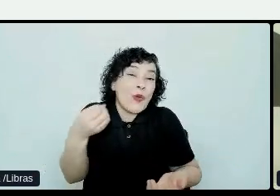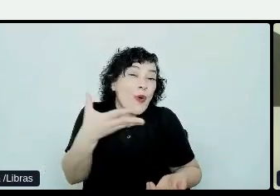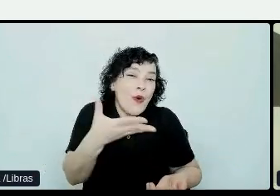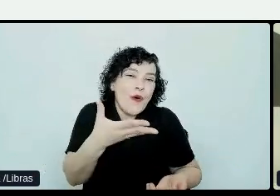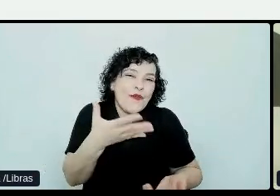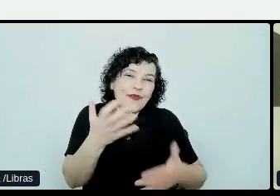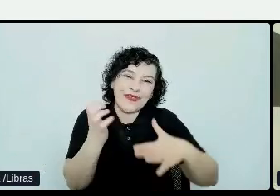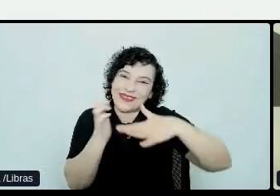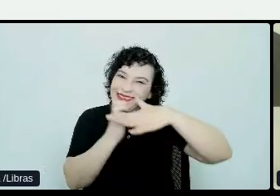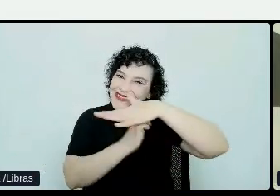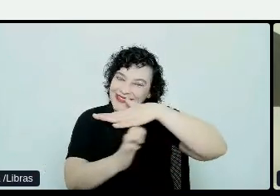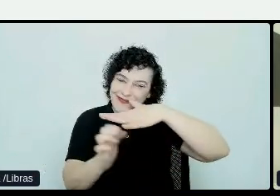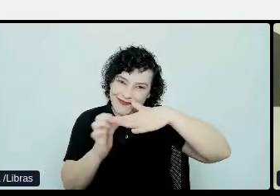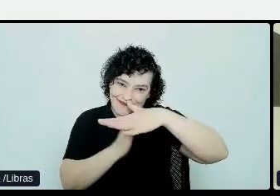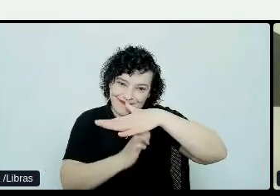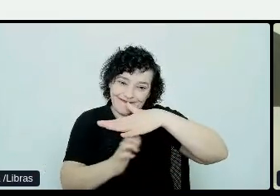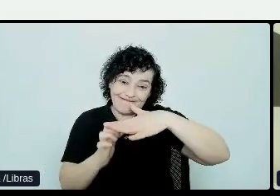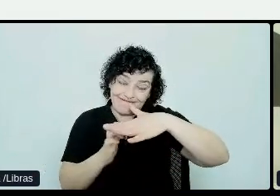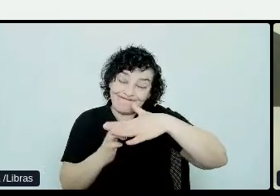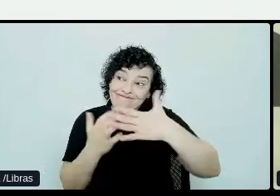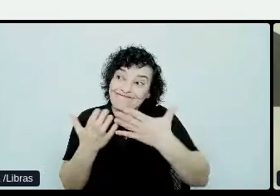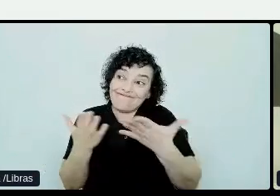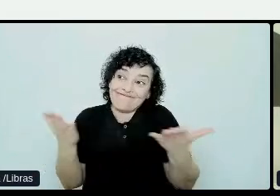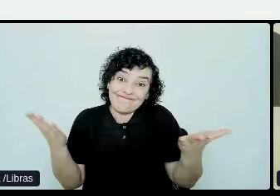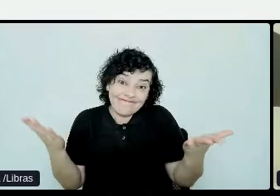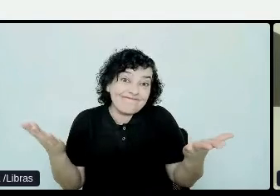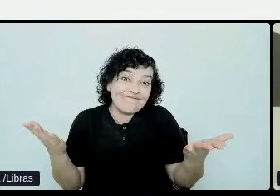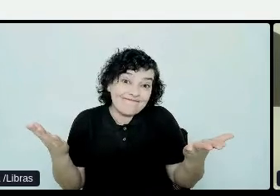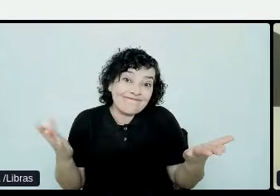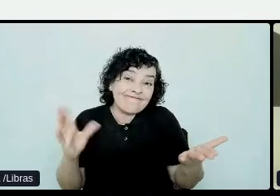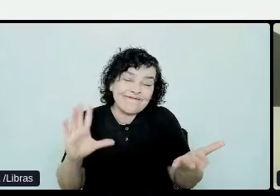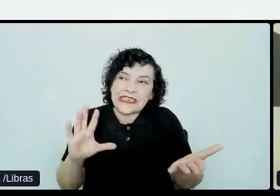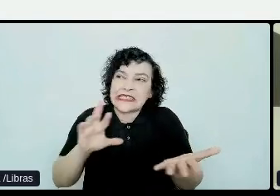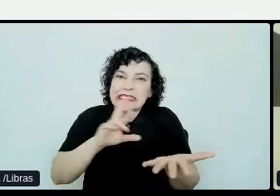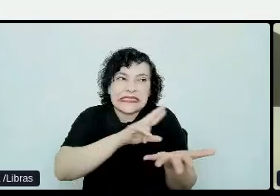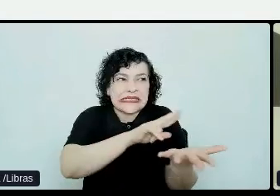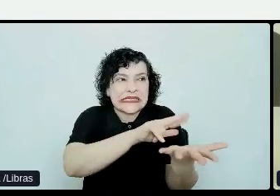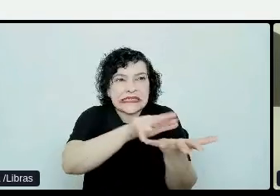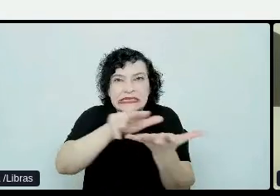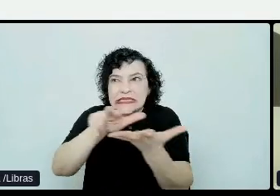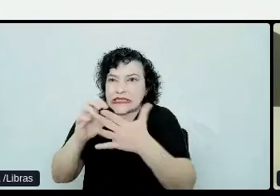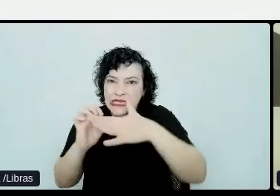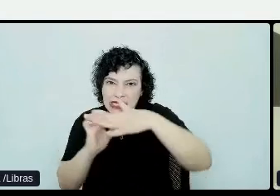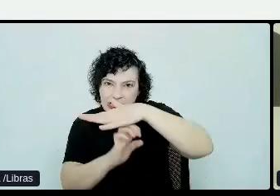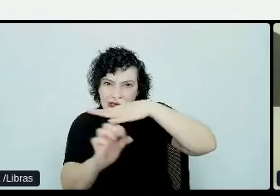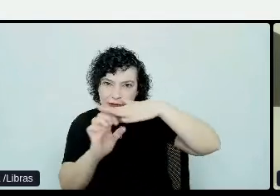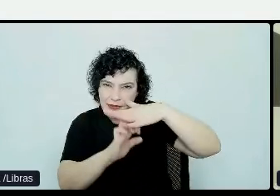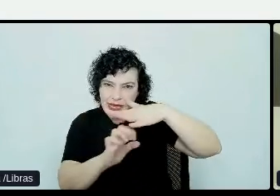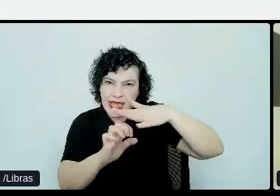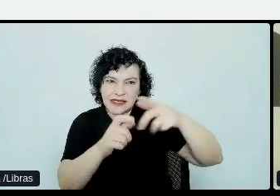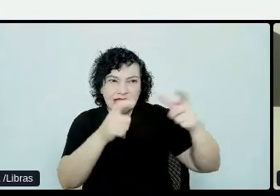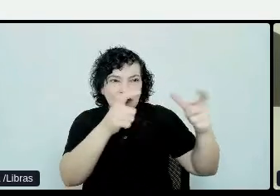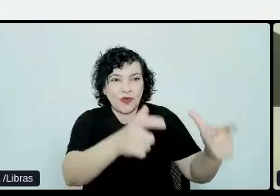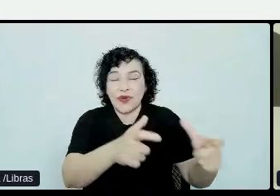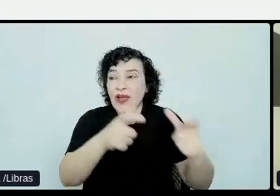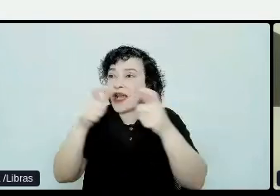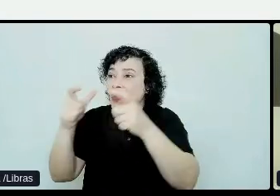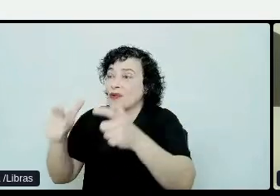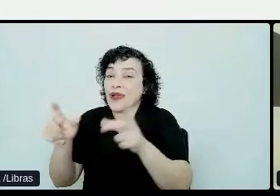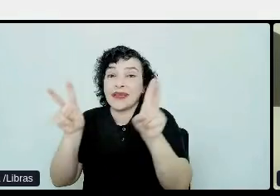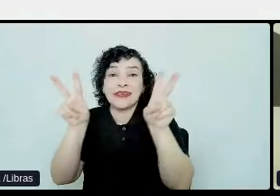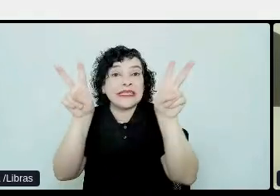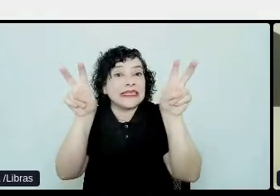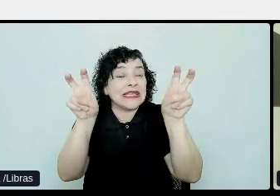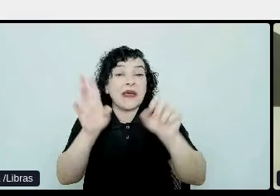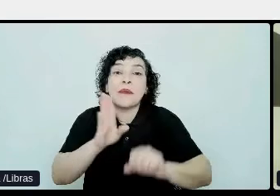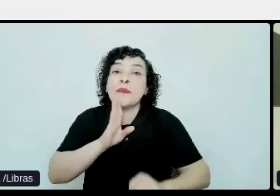né. As empresas, as várias camadas da empresa geralmente não conhecem o assunto, né?